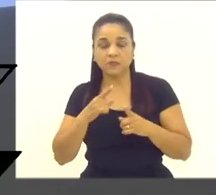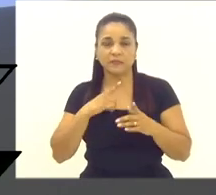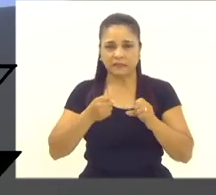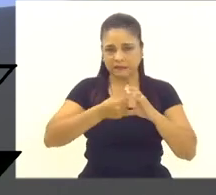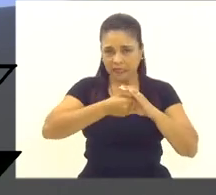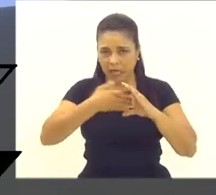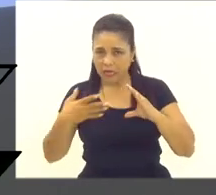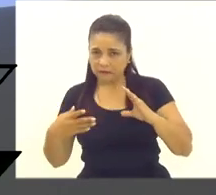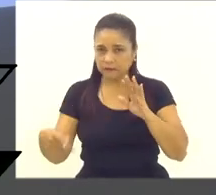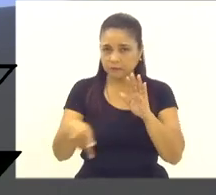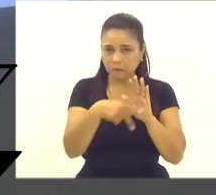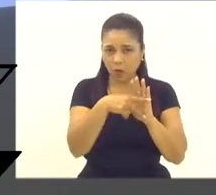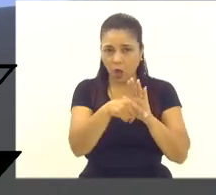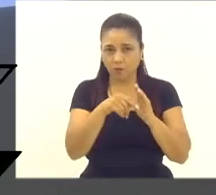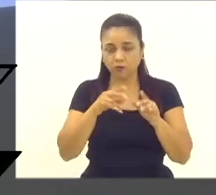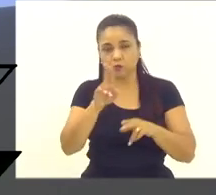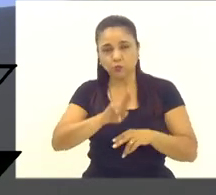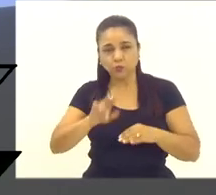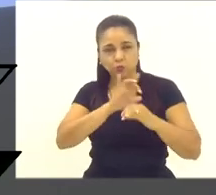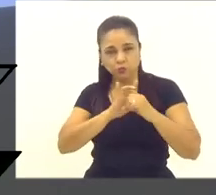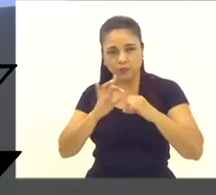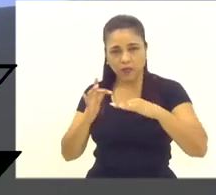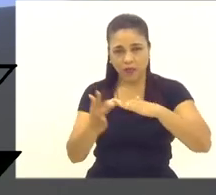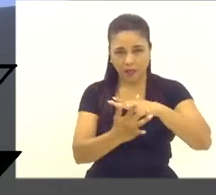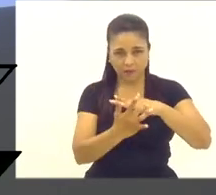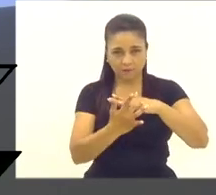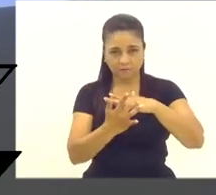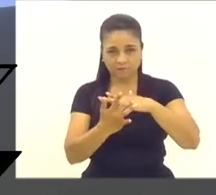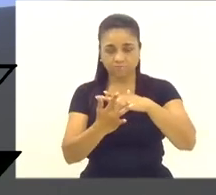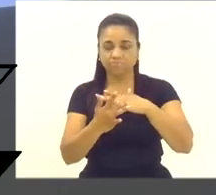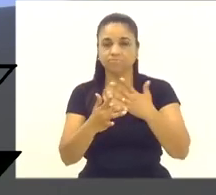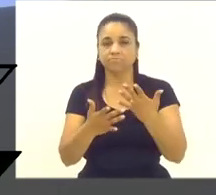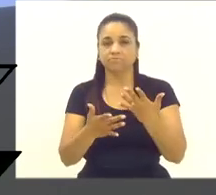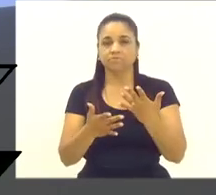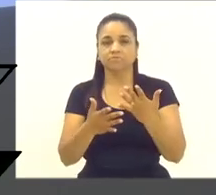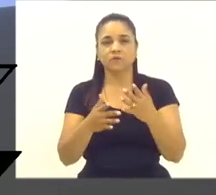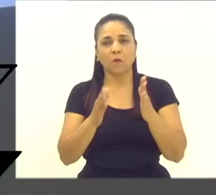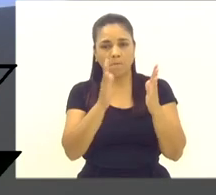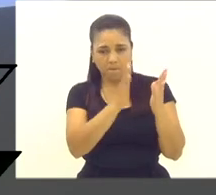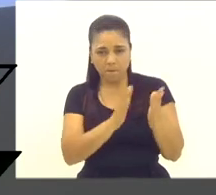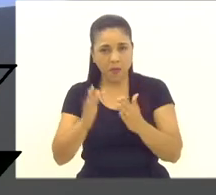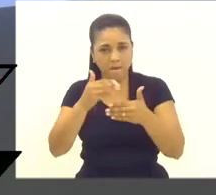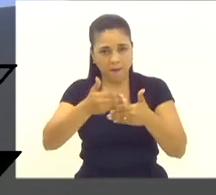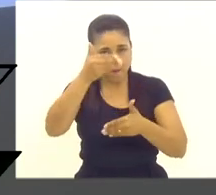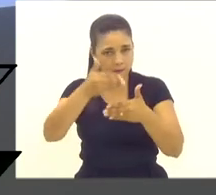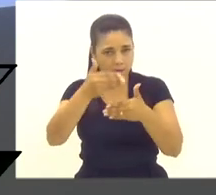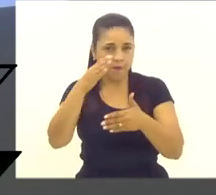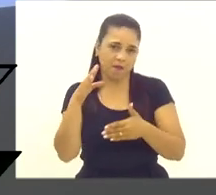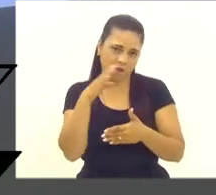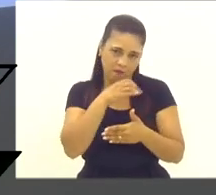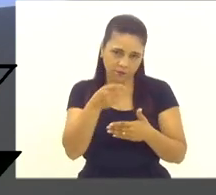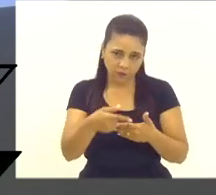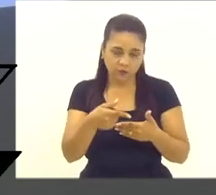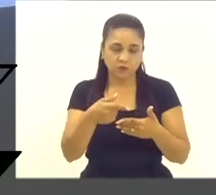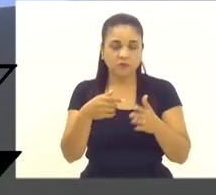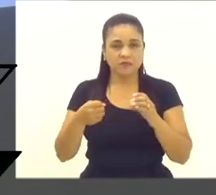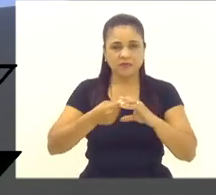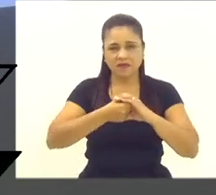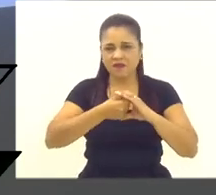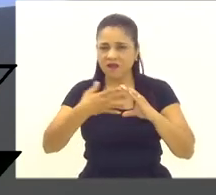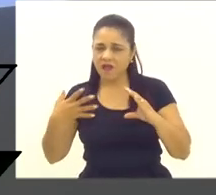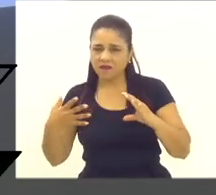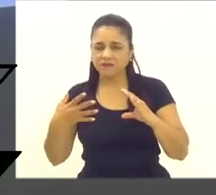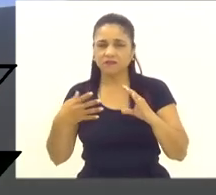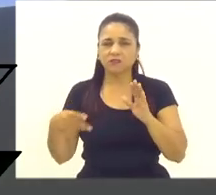do uso das redes acho que eu vou passar mais rápido porque são características muito próprias